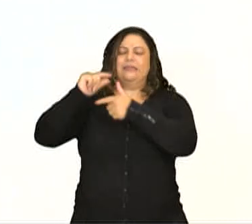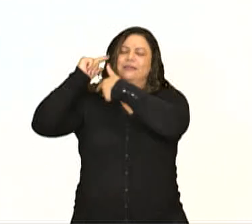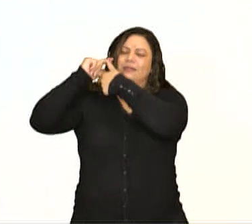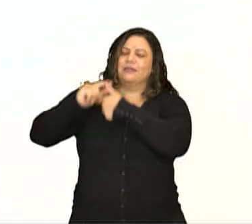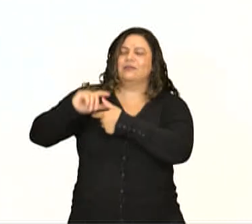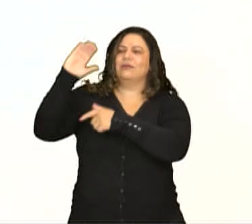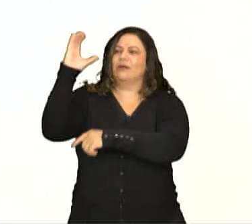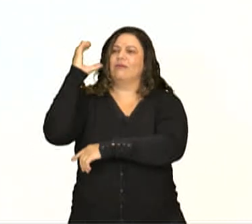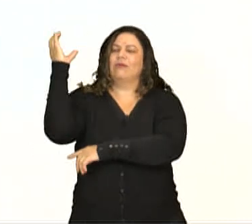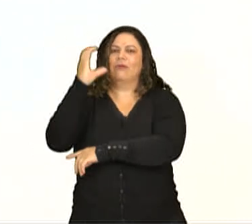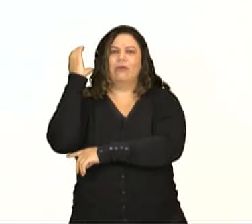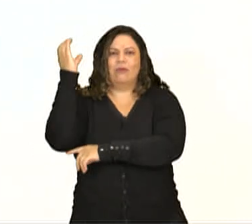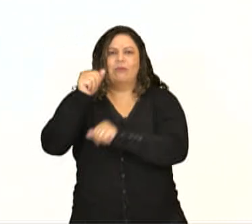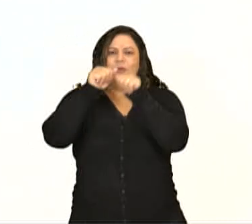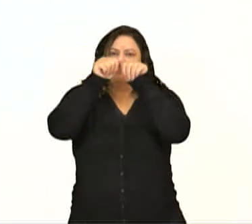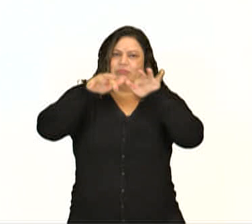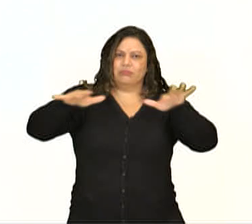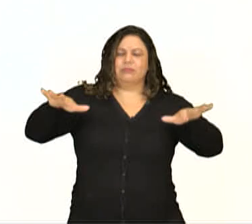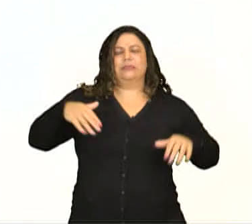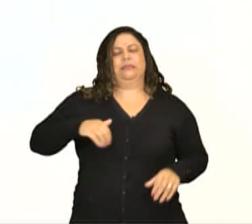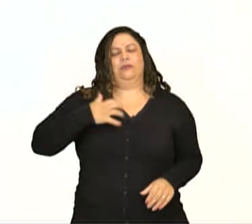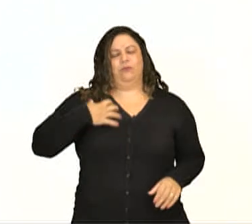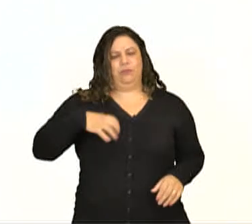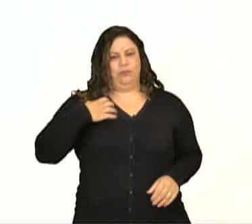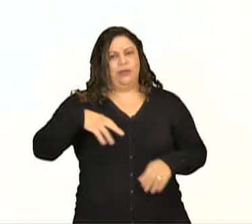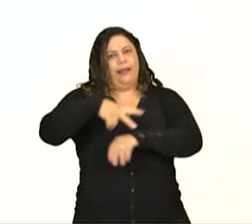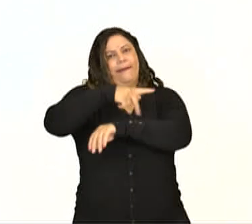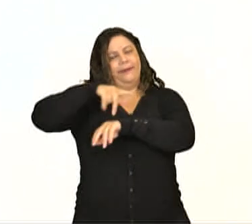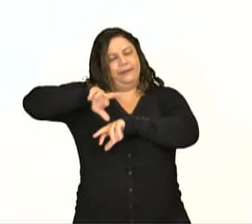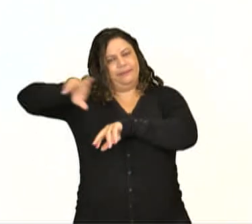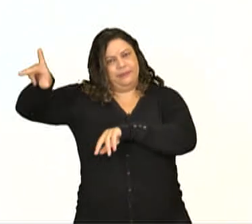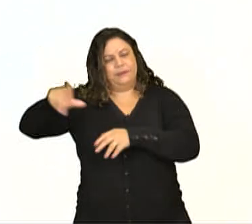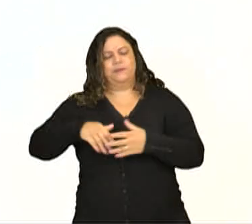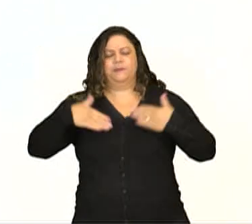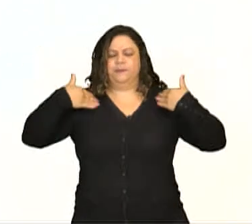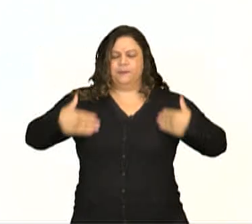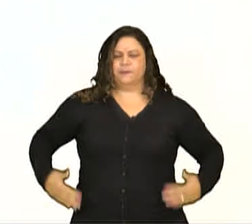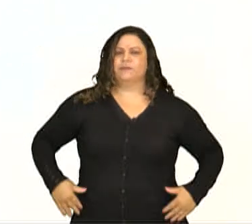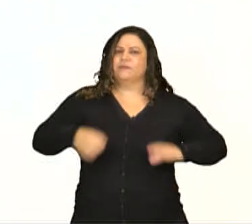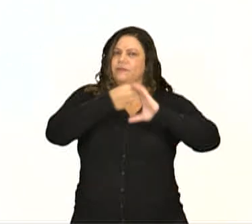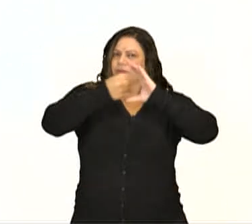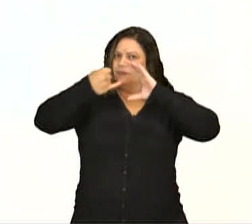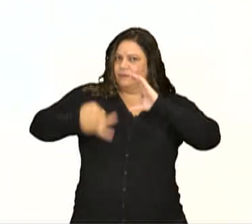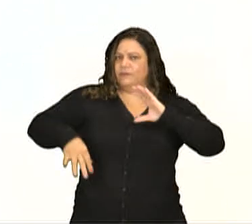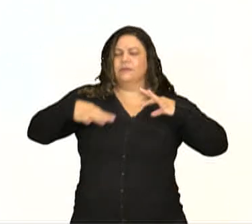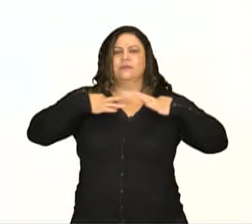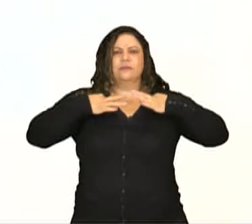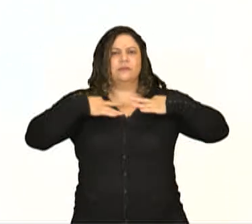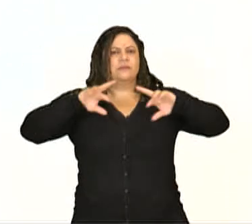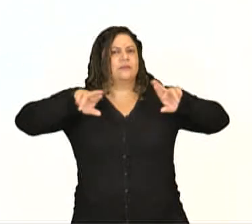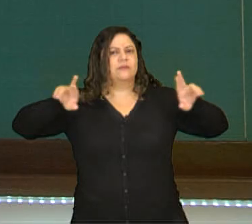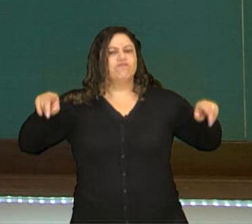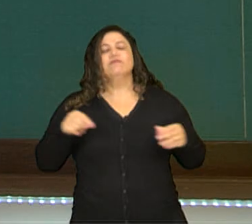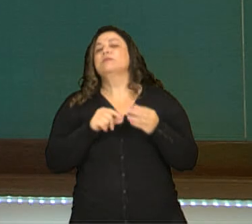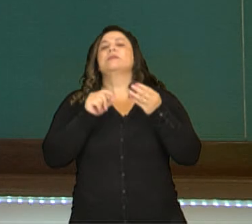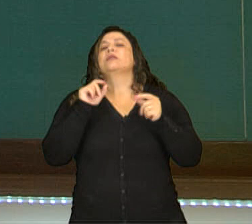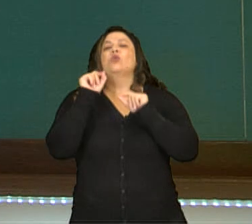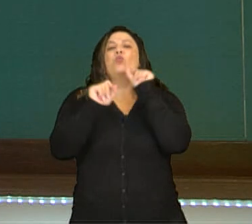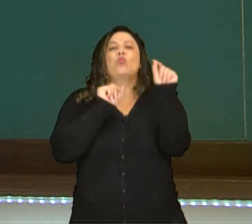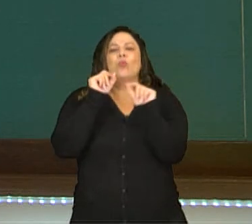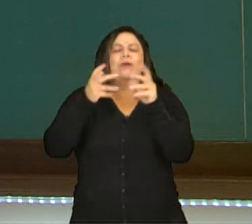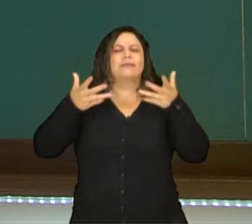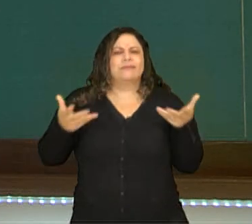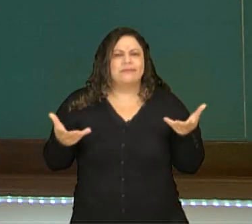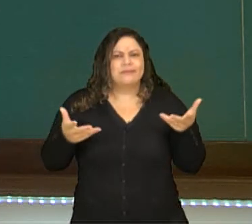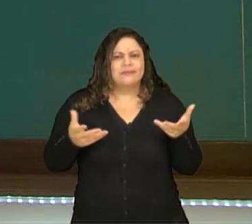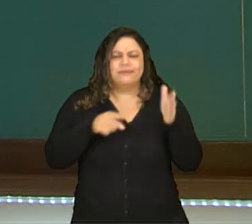Argentina. Ela apresenta algumas características em relação às vestimentas para as apresentações. Quais são essas vestimentas?